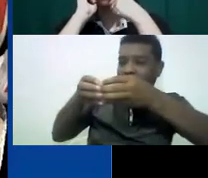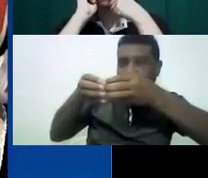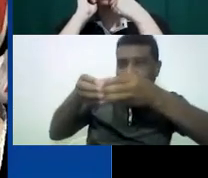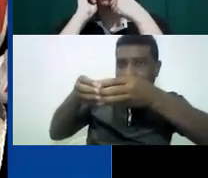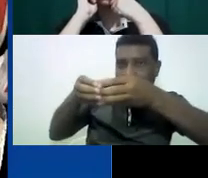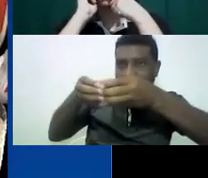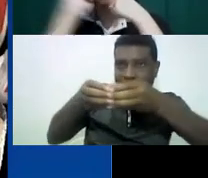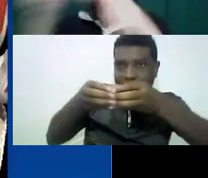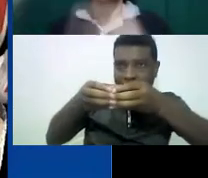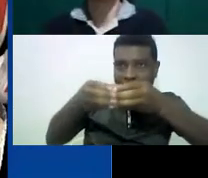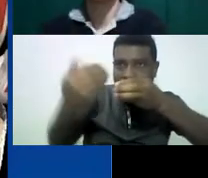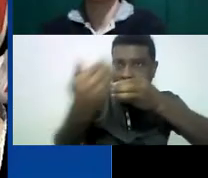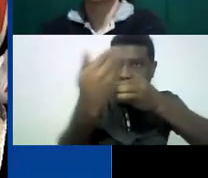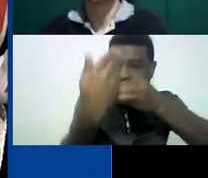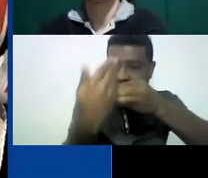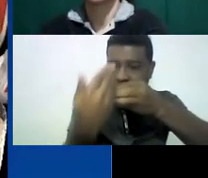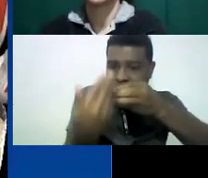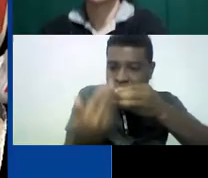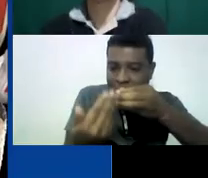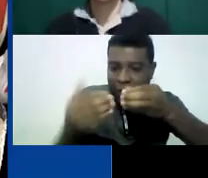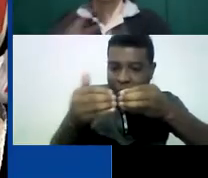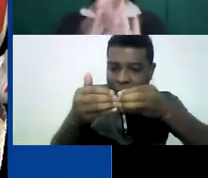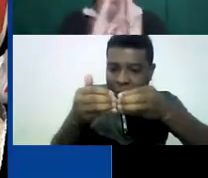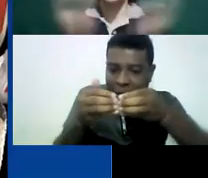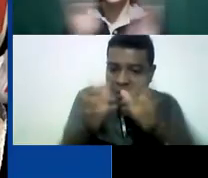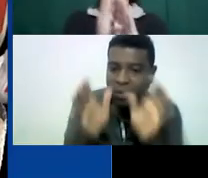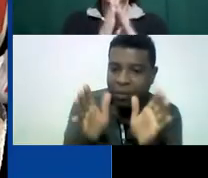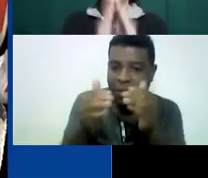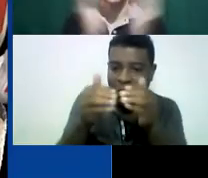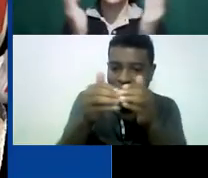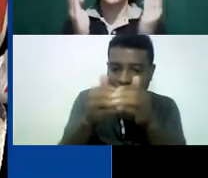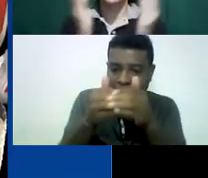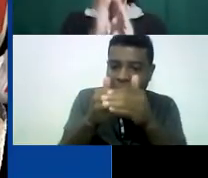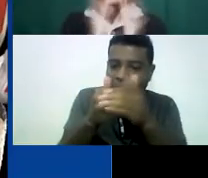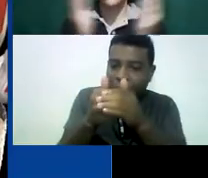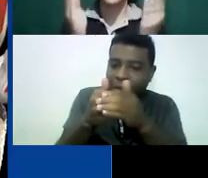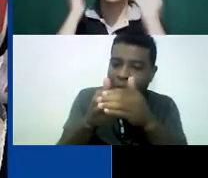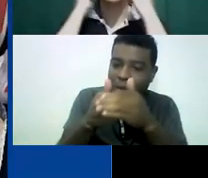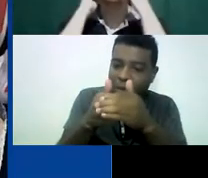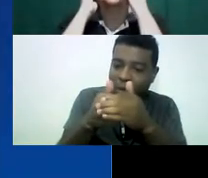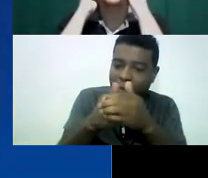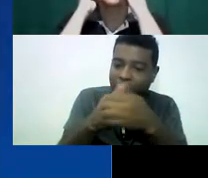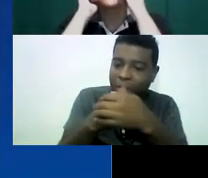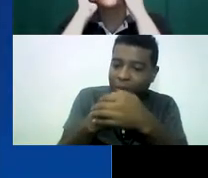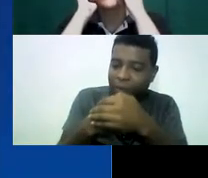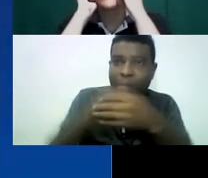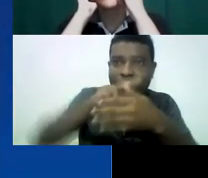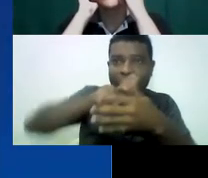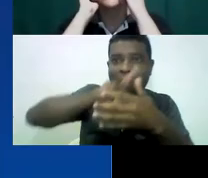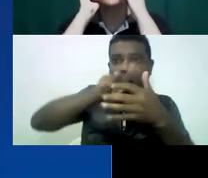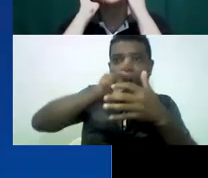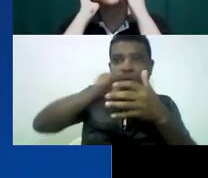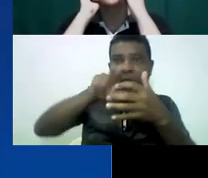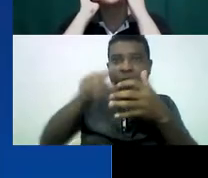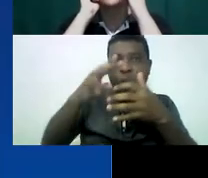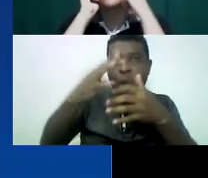da cabeça, que tem inserção também na cabeça aqui, ó, tirando isso aqui, dissequei isso aqui, eu vou ter os músculos